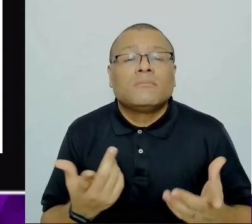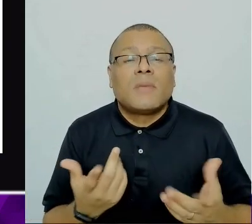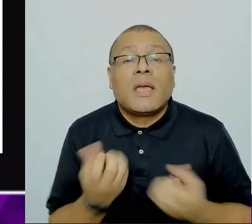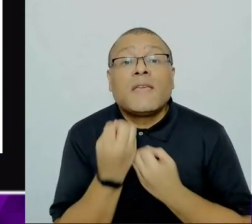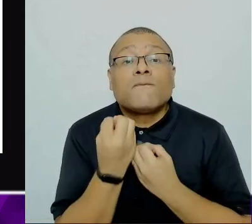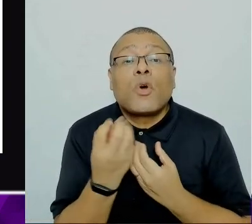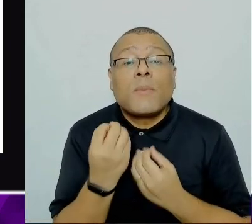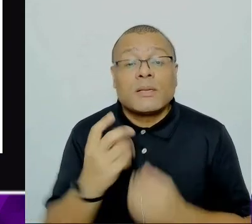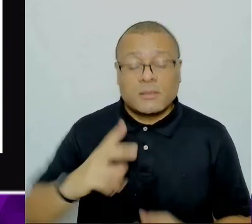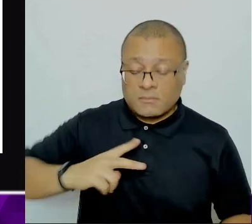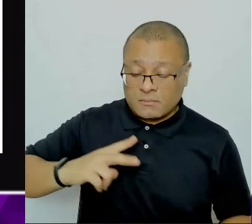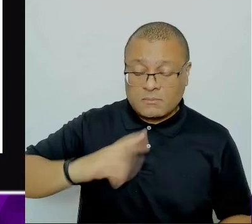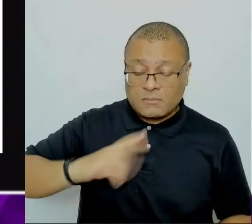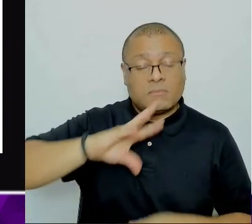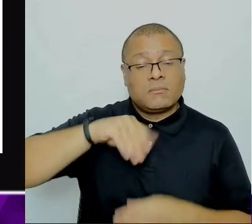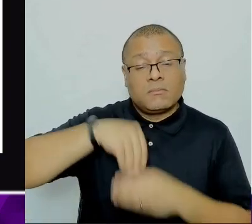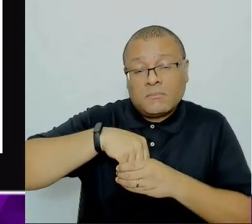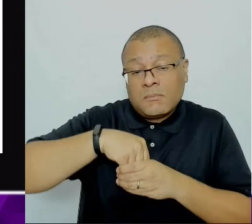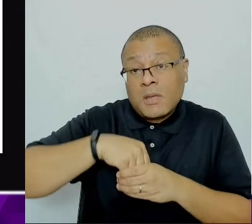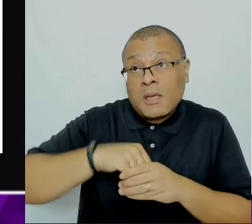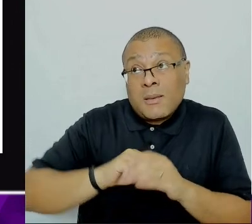de pessoas, é mais